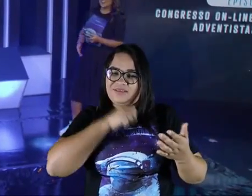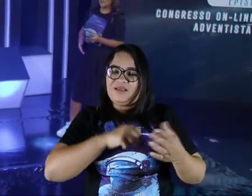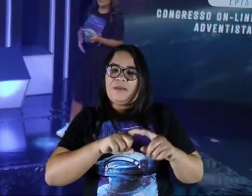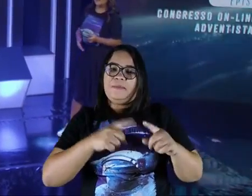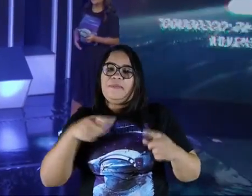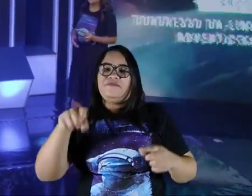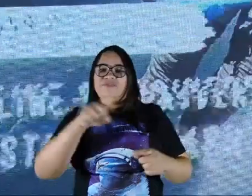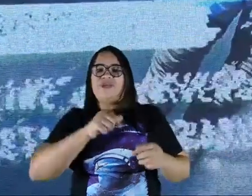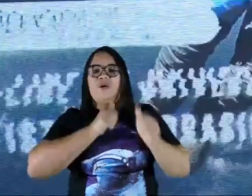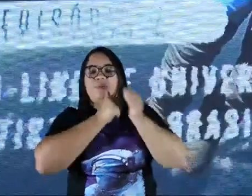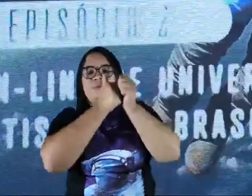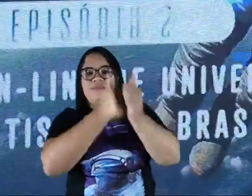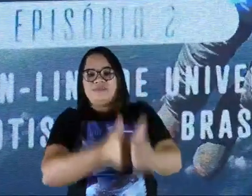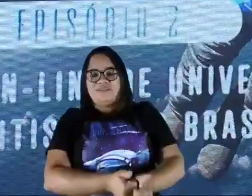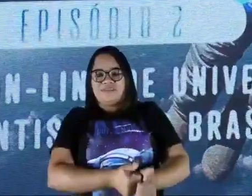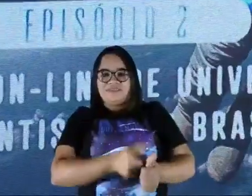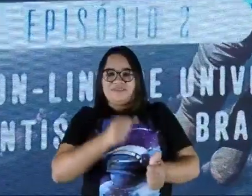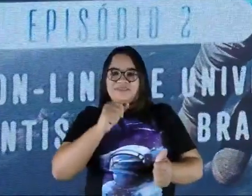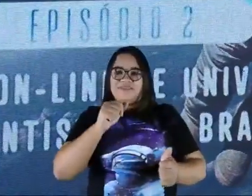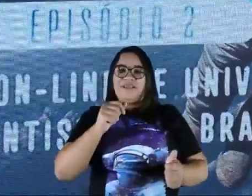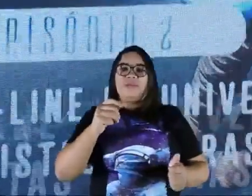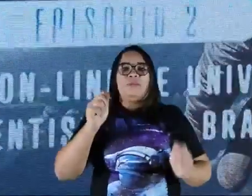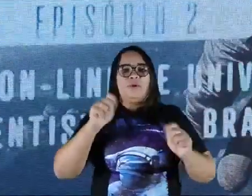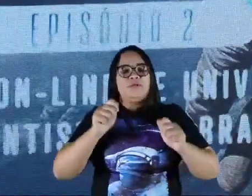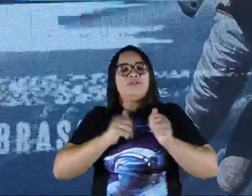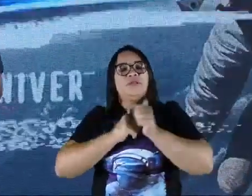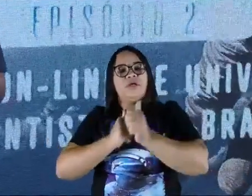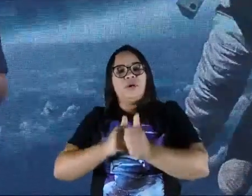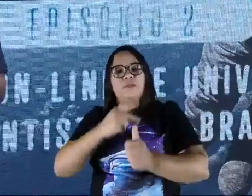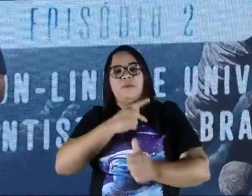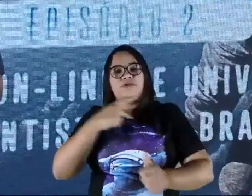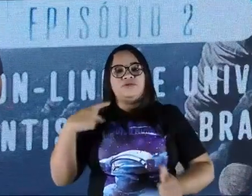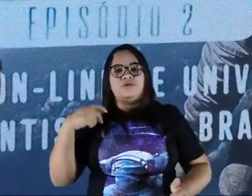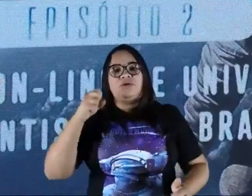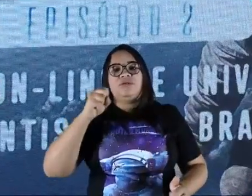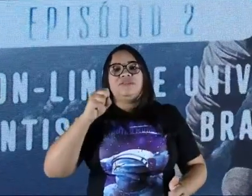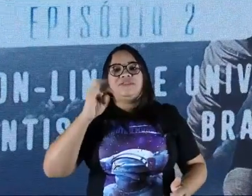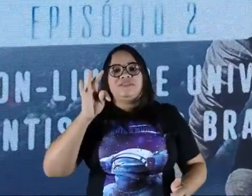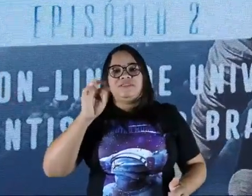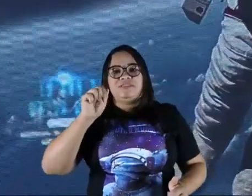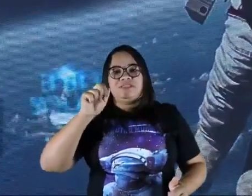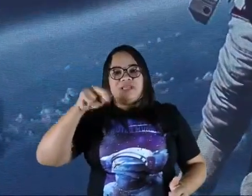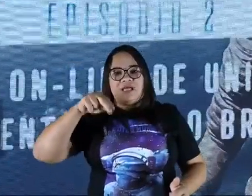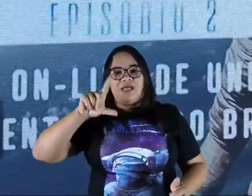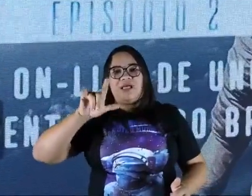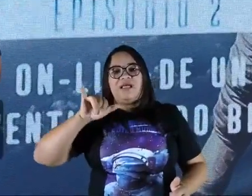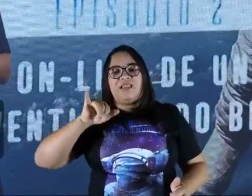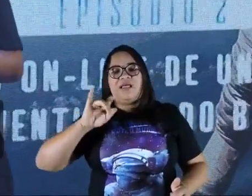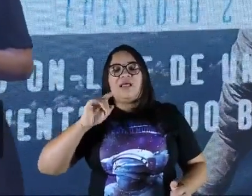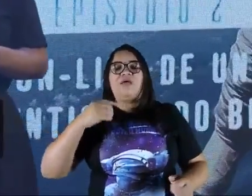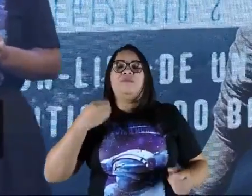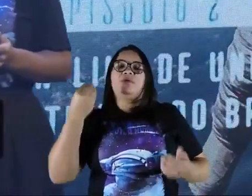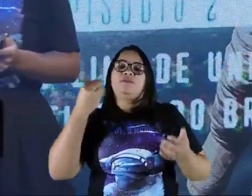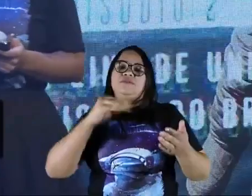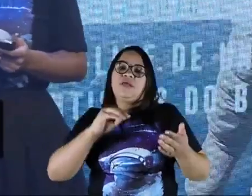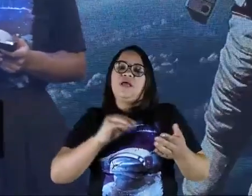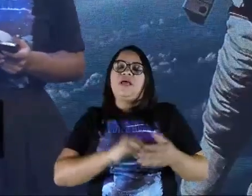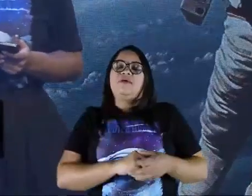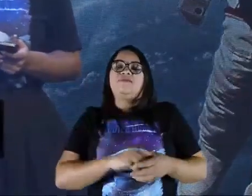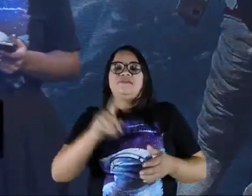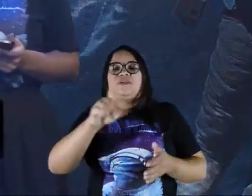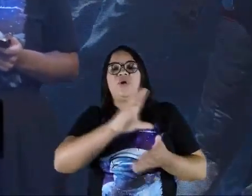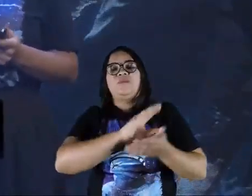Mas você que está acompanhando a gente, se quiser seguir o Pastor Stanley, vamos colocar aqui no GC o Instagram, @presidenciadsa, para